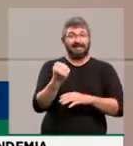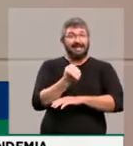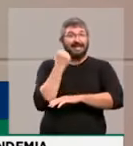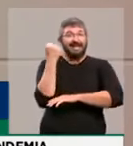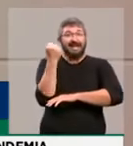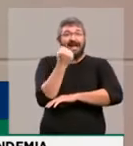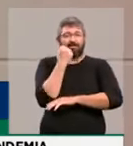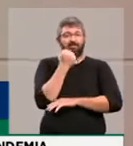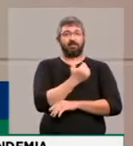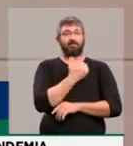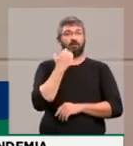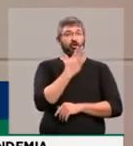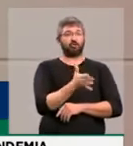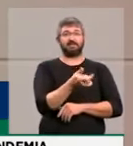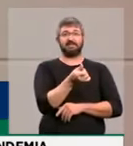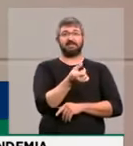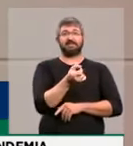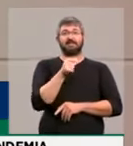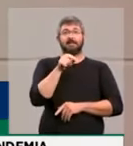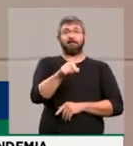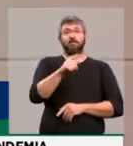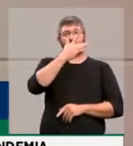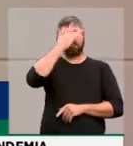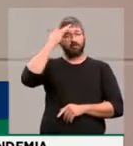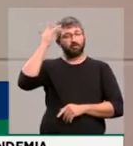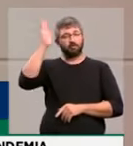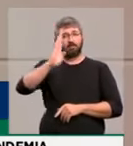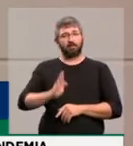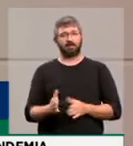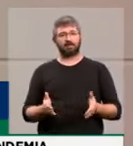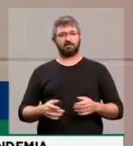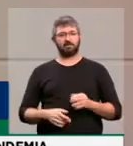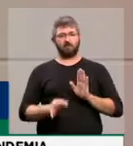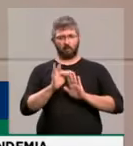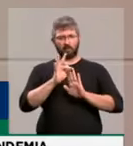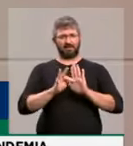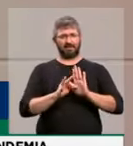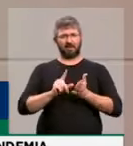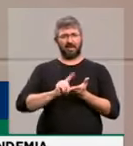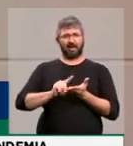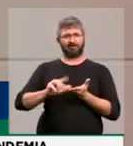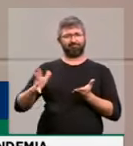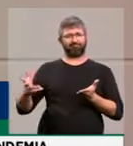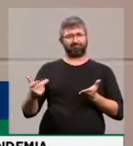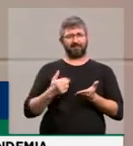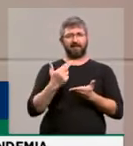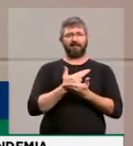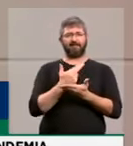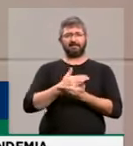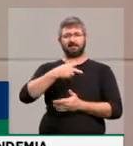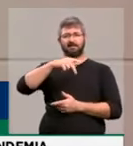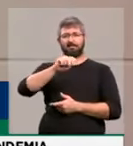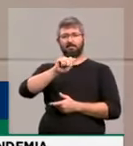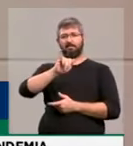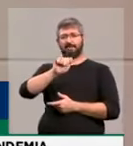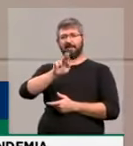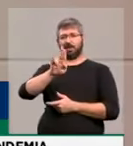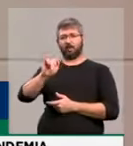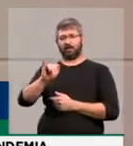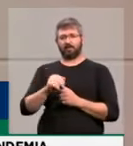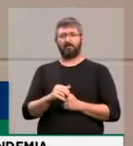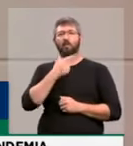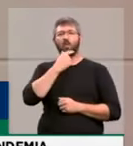como eu disse, já matou mais de 65 mil brasileiros. Num texto brilhante, publicado na revista Piauí, João